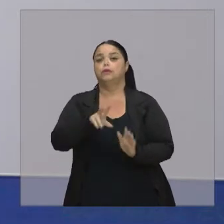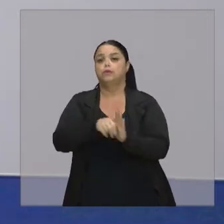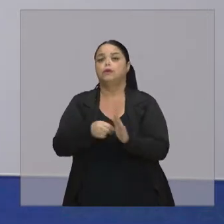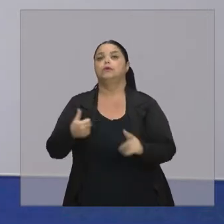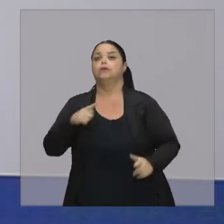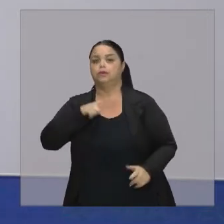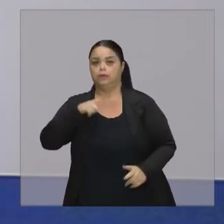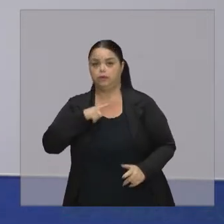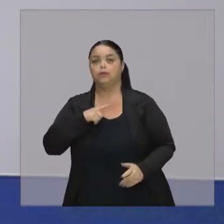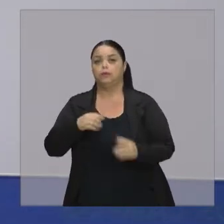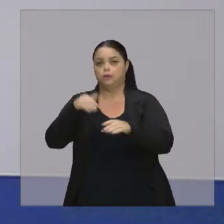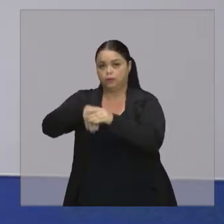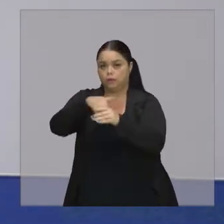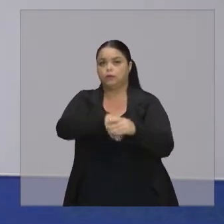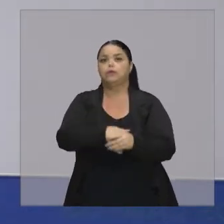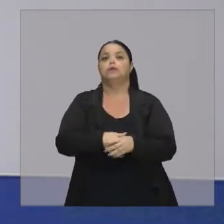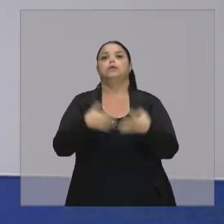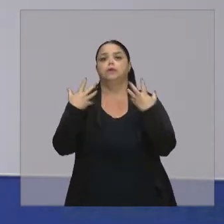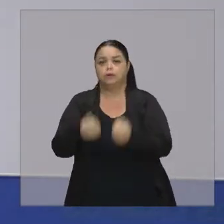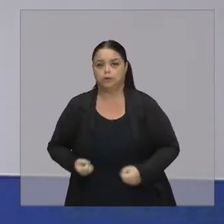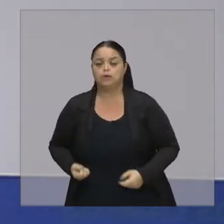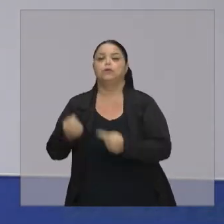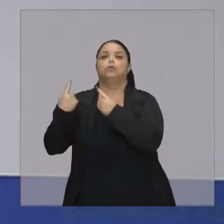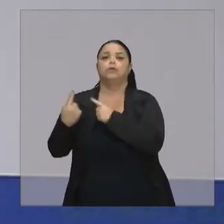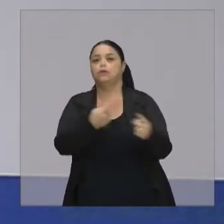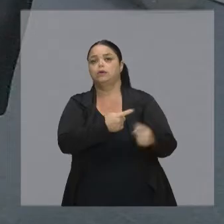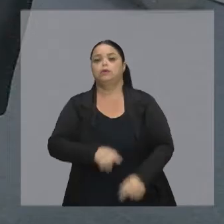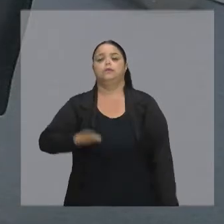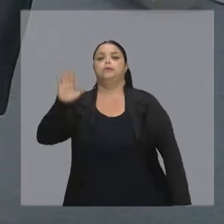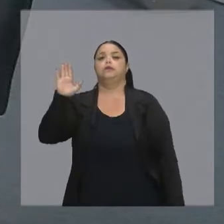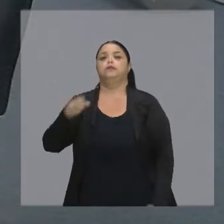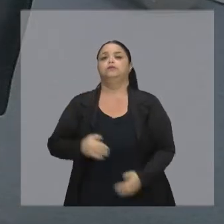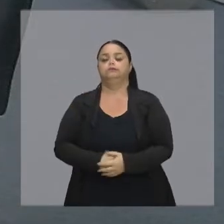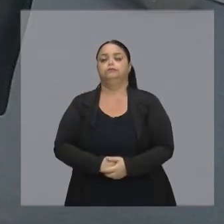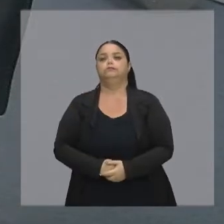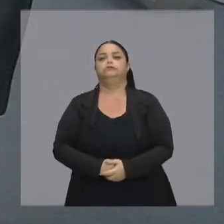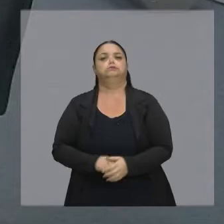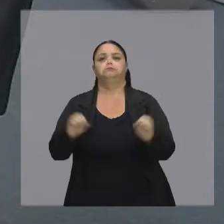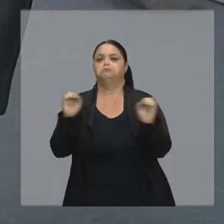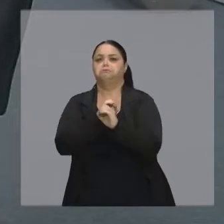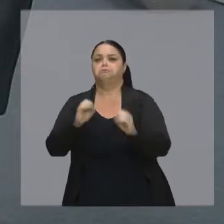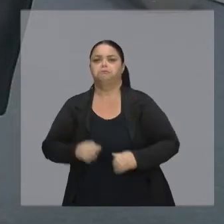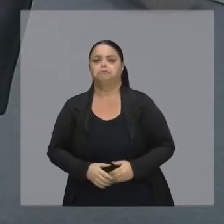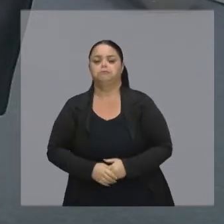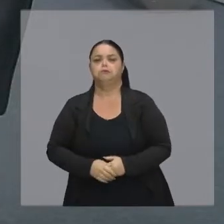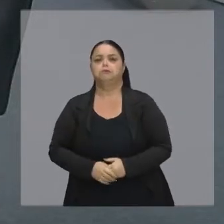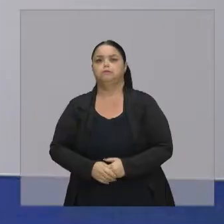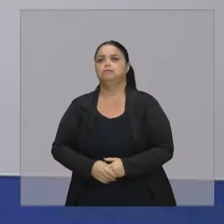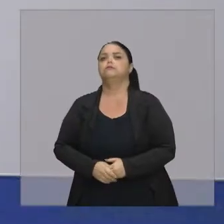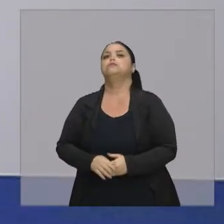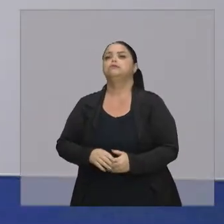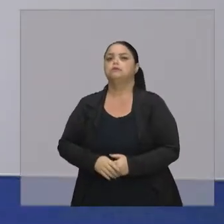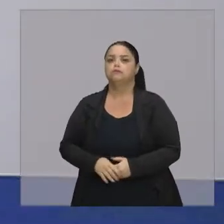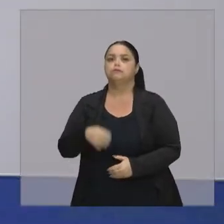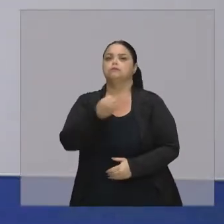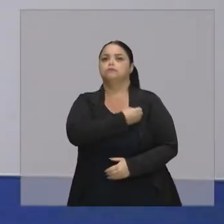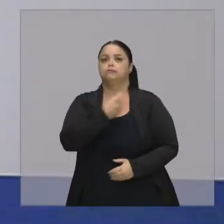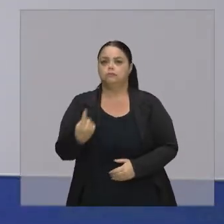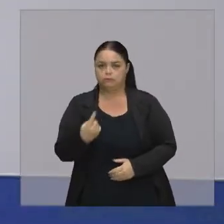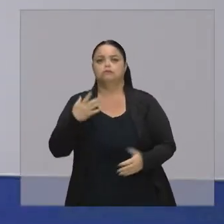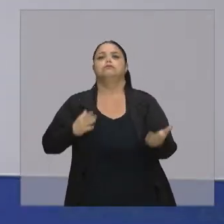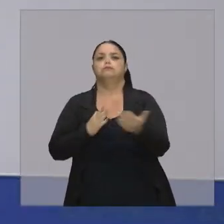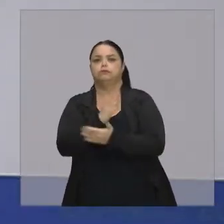votação, a emenda. Vereadores favoráveis, permaneçam em comissão. Os contrários se manifestem. Sem manifestações. Emenda número 1, aprovada